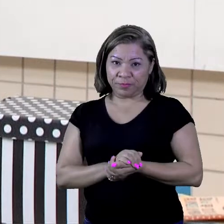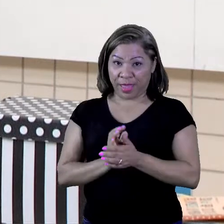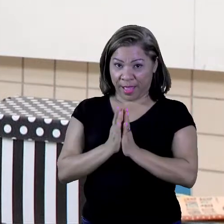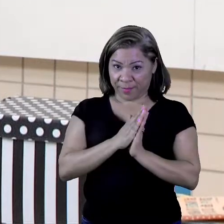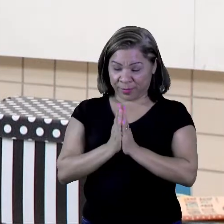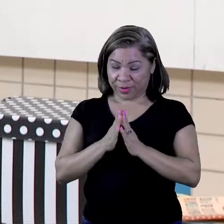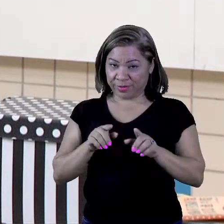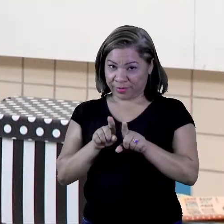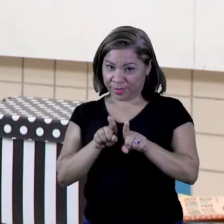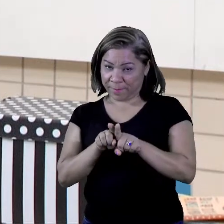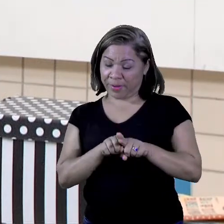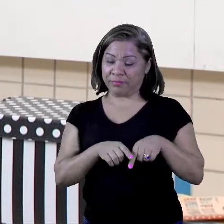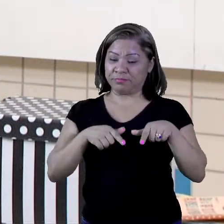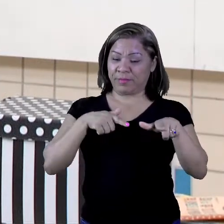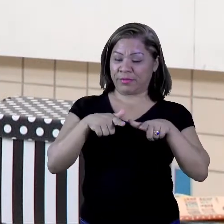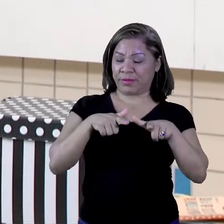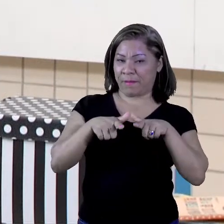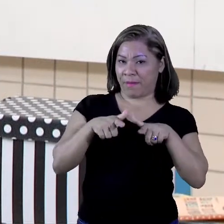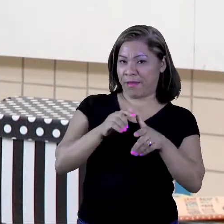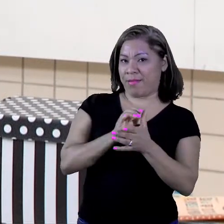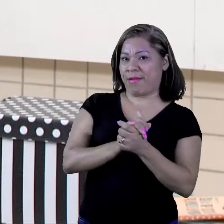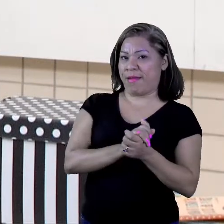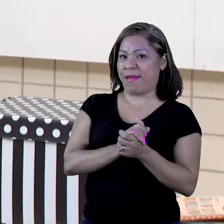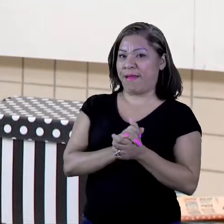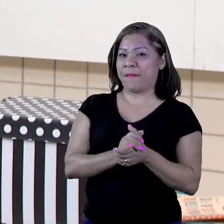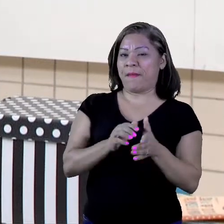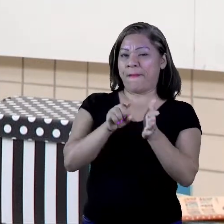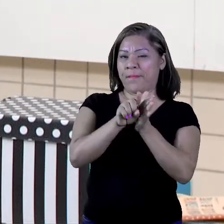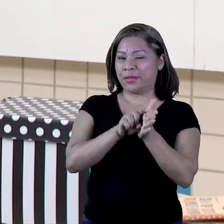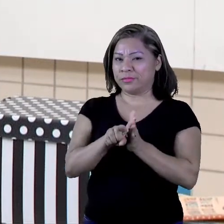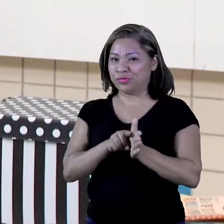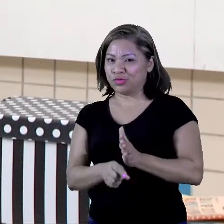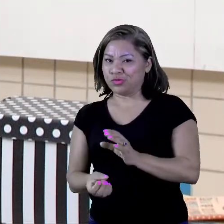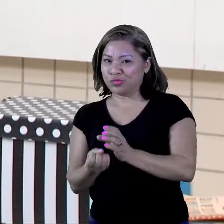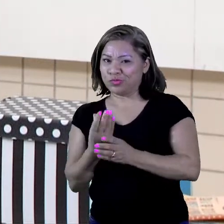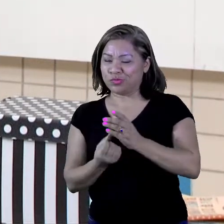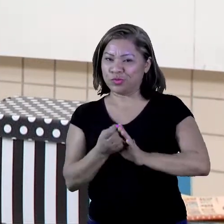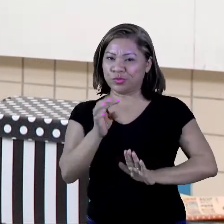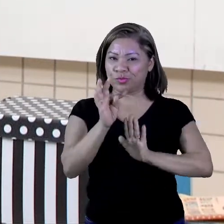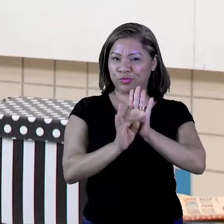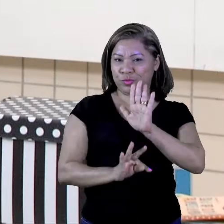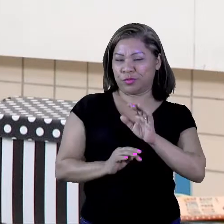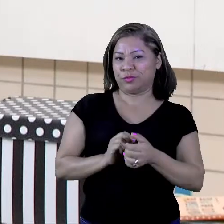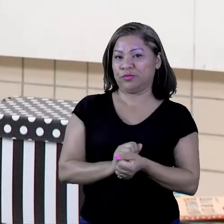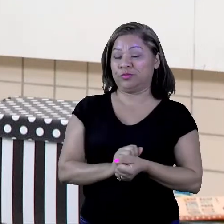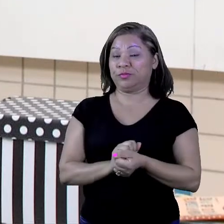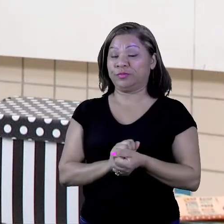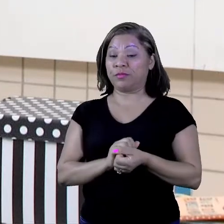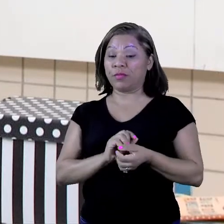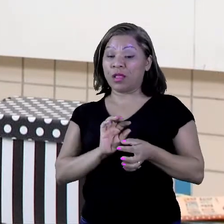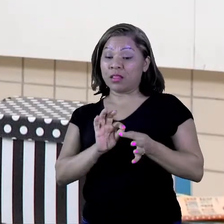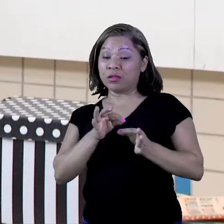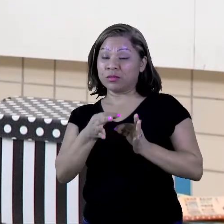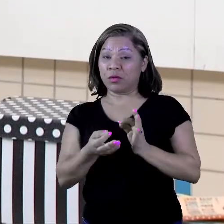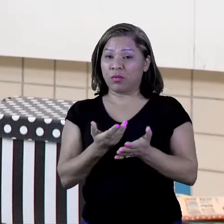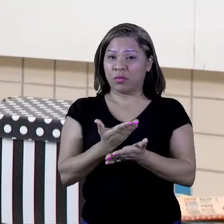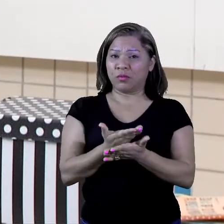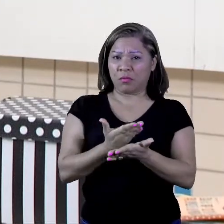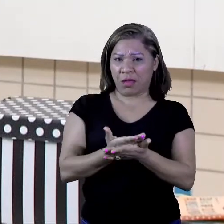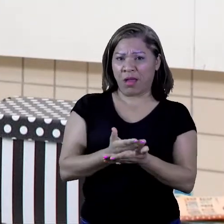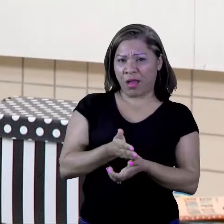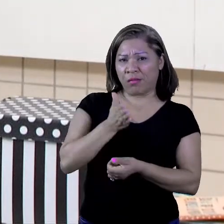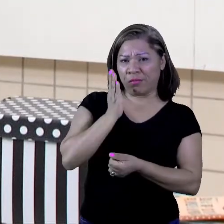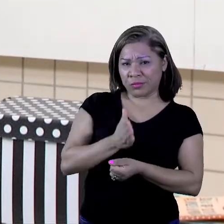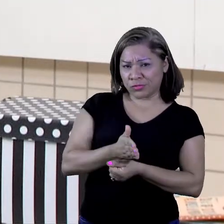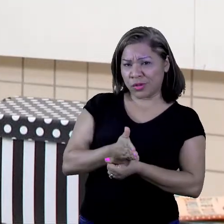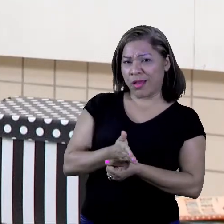PPT, que é a prática e pesquisa de produção de texto, certo? Na nossa última aula, nós trabalhamos com fábula, vocês lembram?